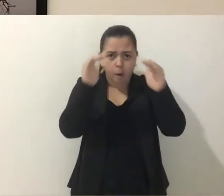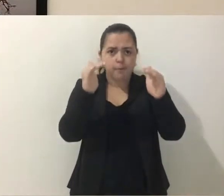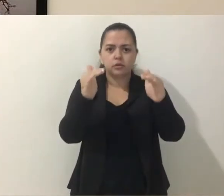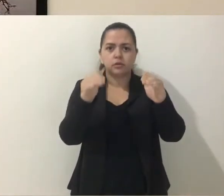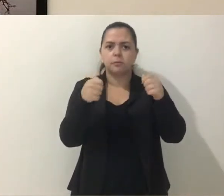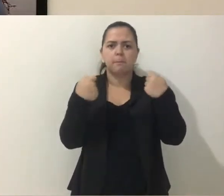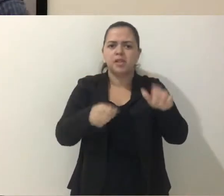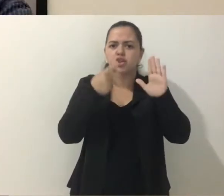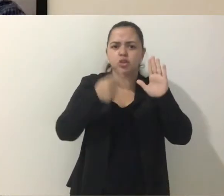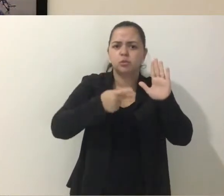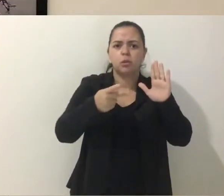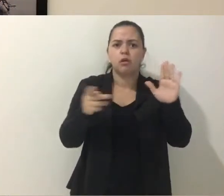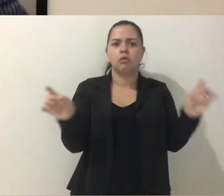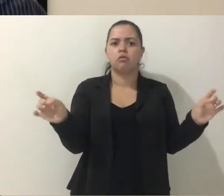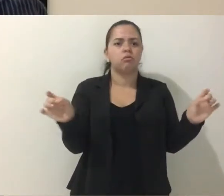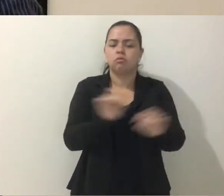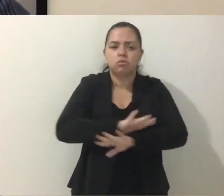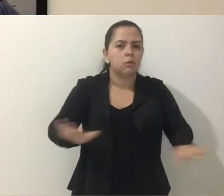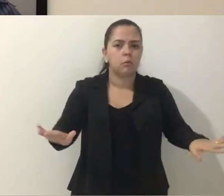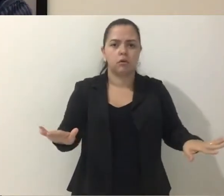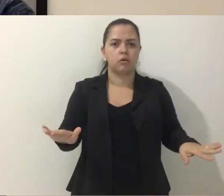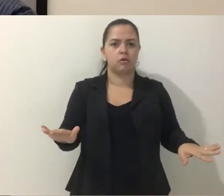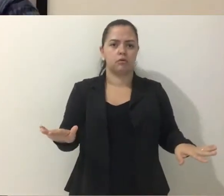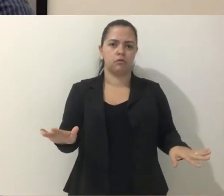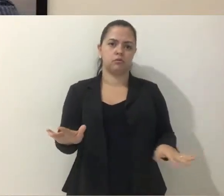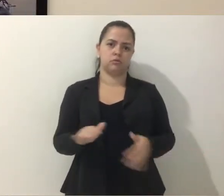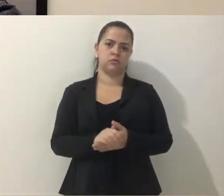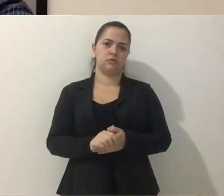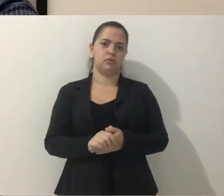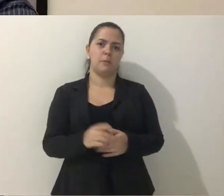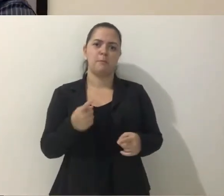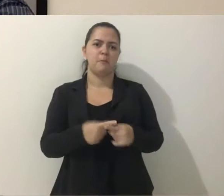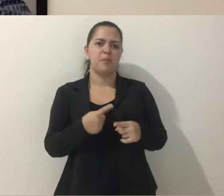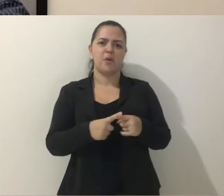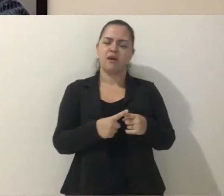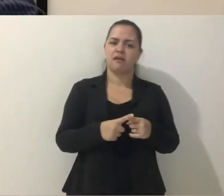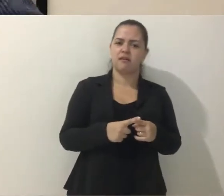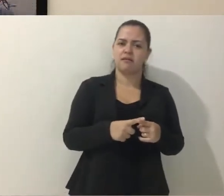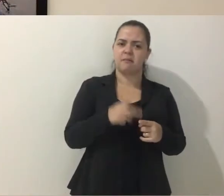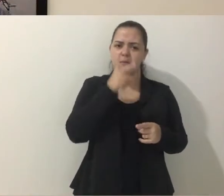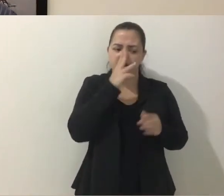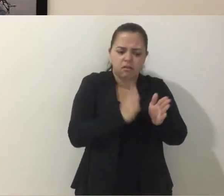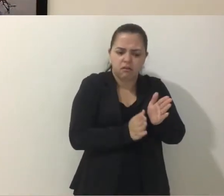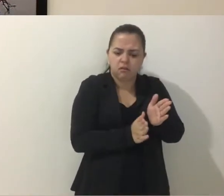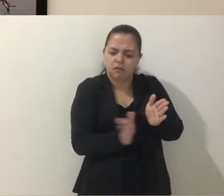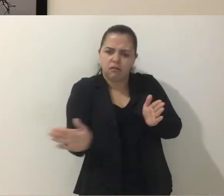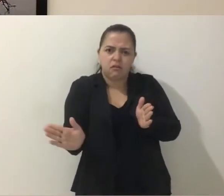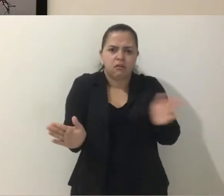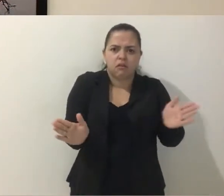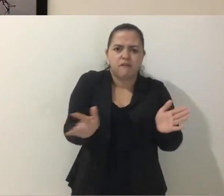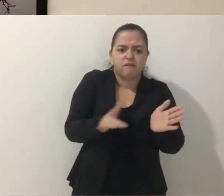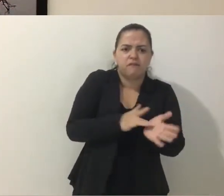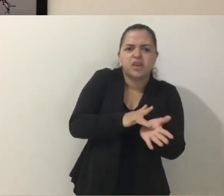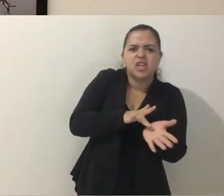o juramento era uma forma de tapear, e fazer com que ele se esquivasse de dizer a verdade. Jesus